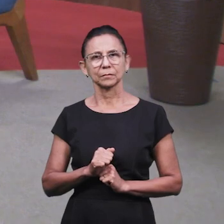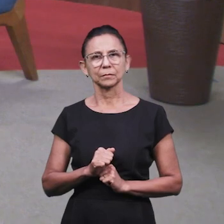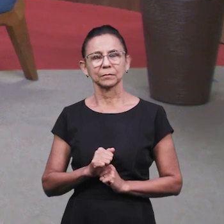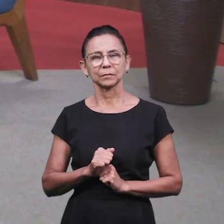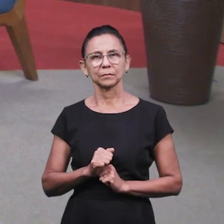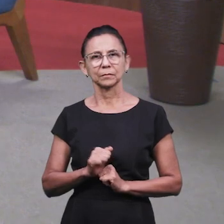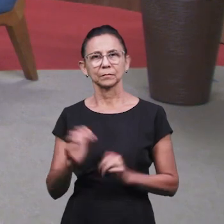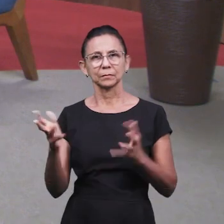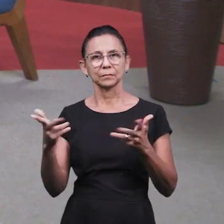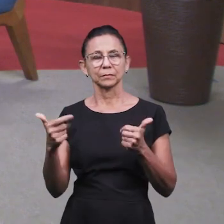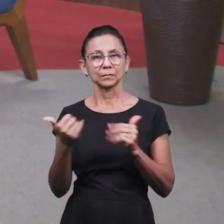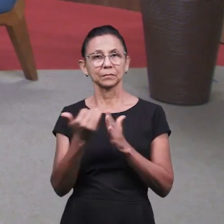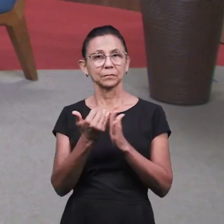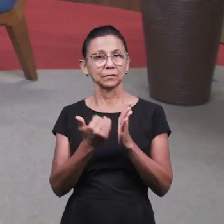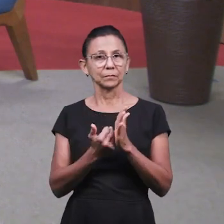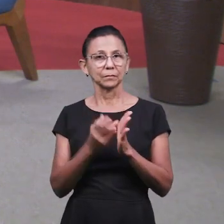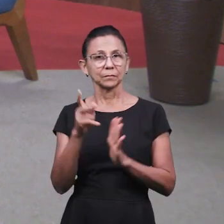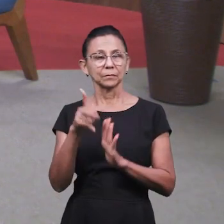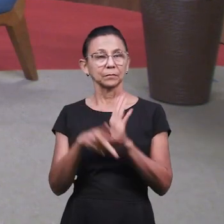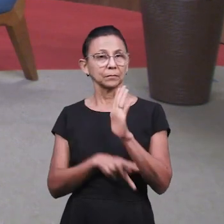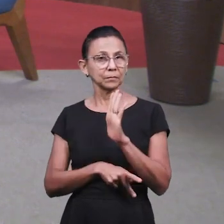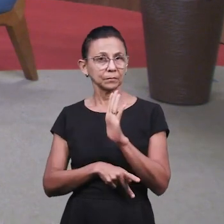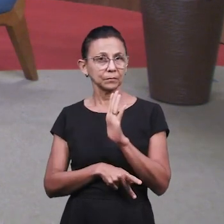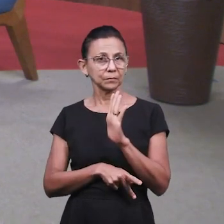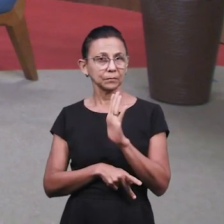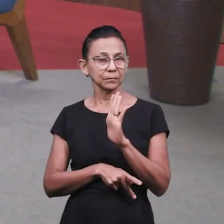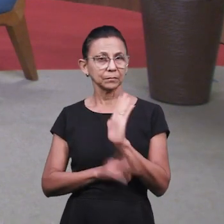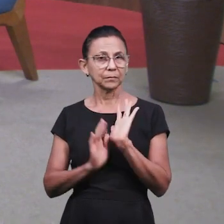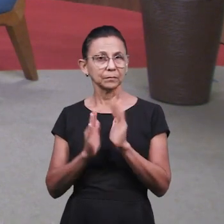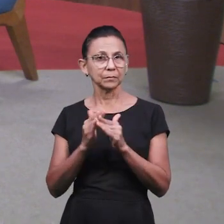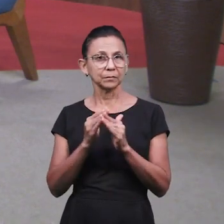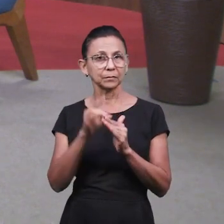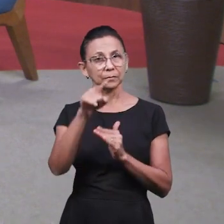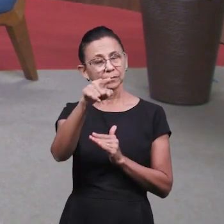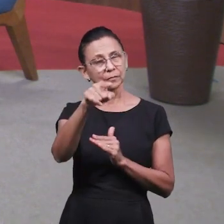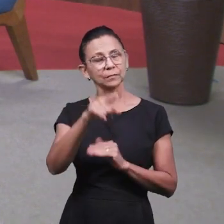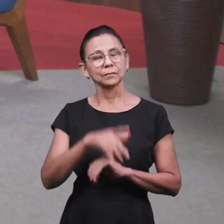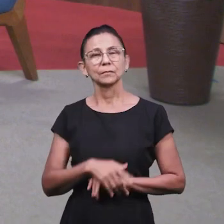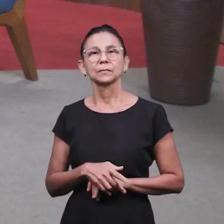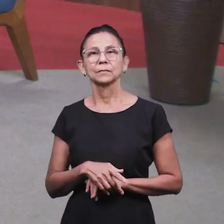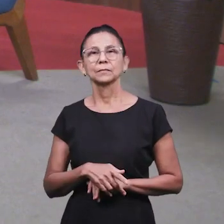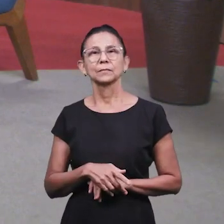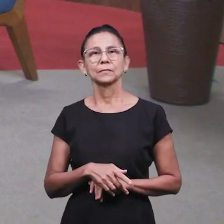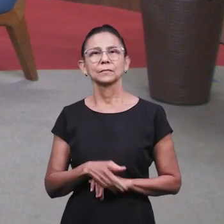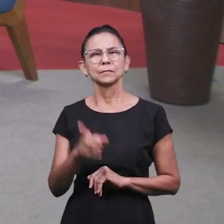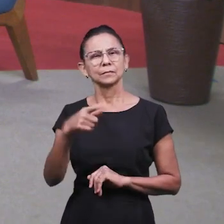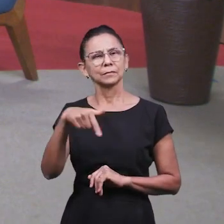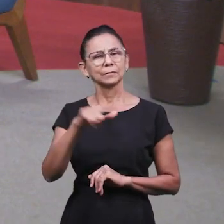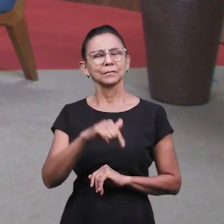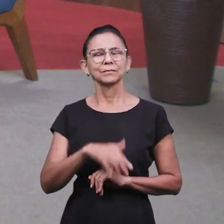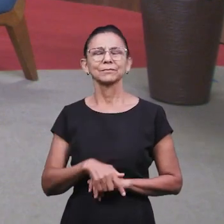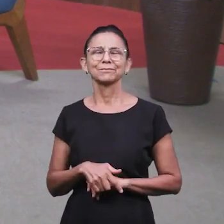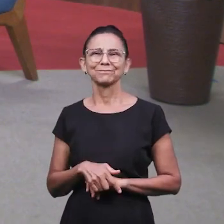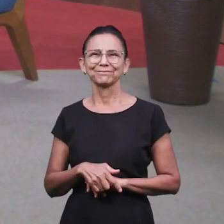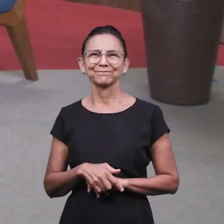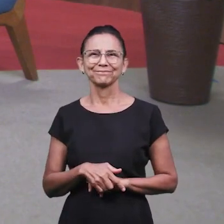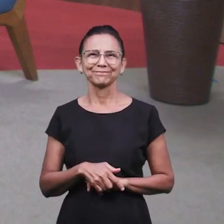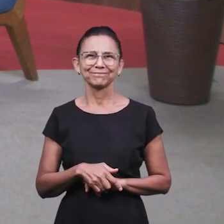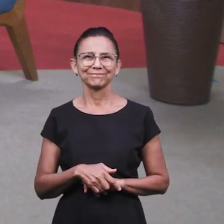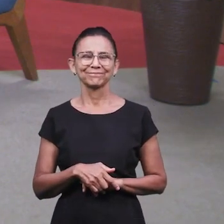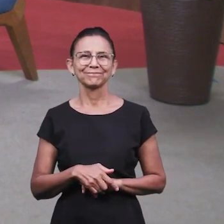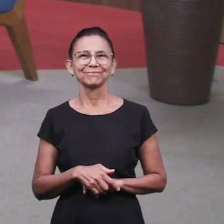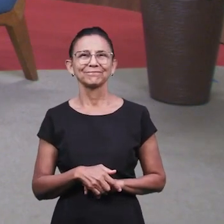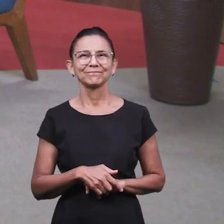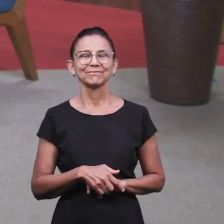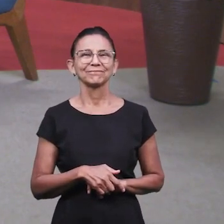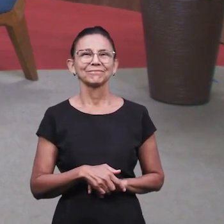notáveis. Com um detalhe, esse projeto foi feito para você e para todas as pessoas que você quiser que participem dele, vocês todos podem